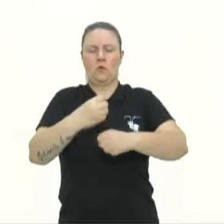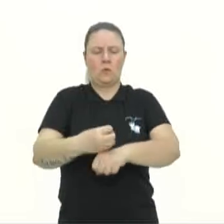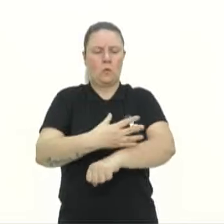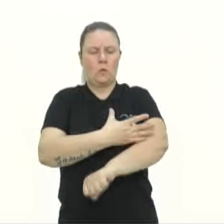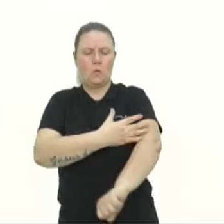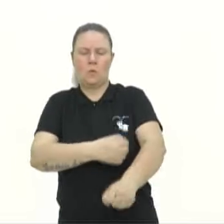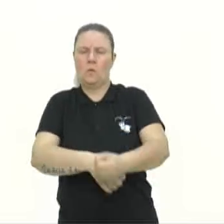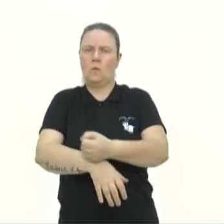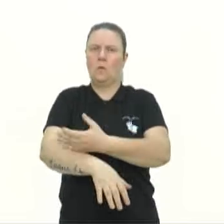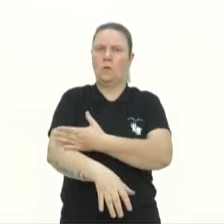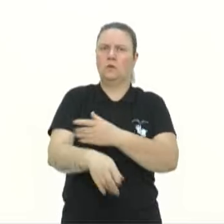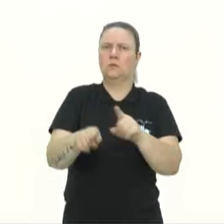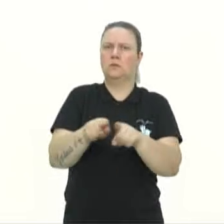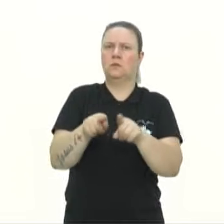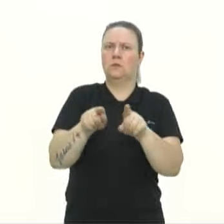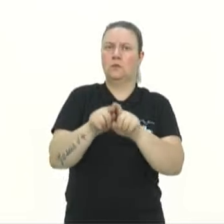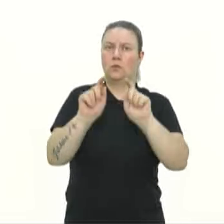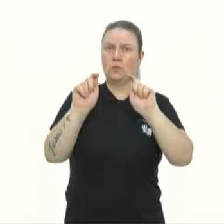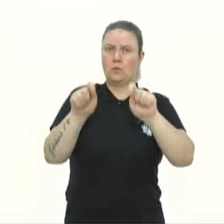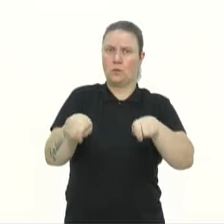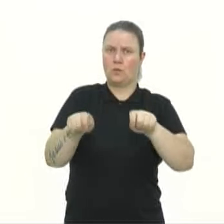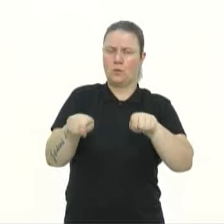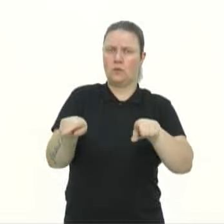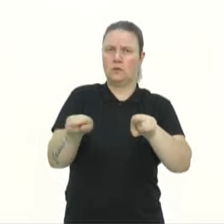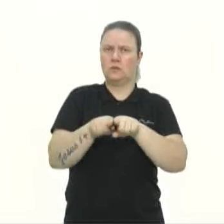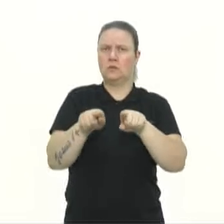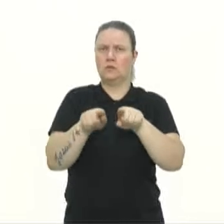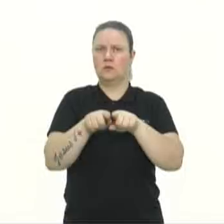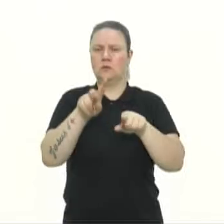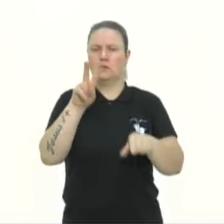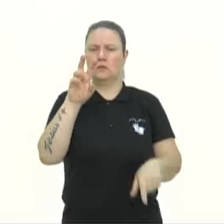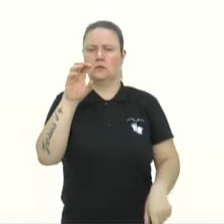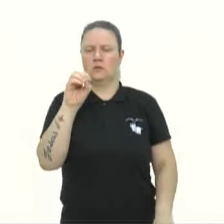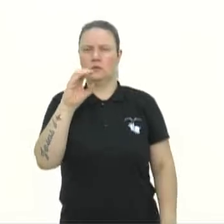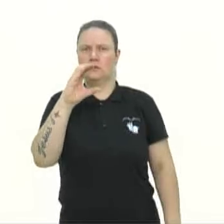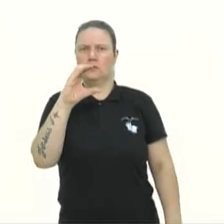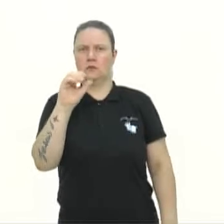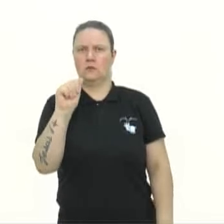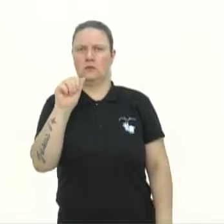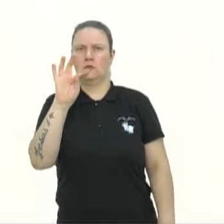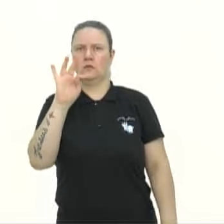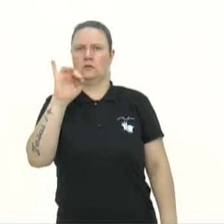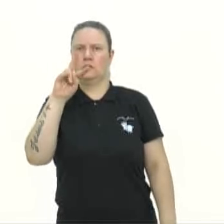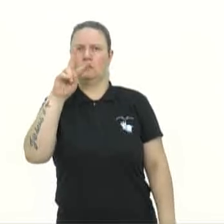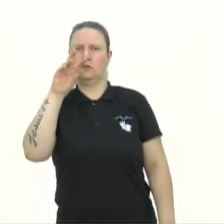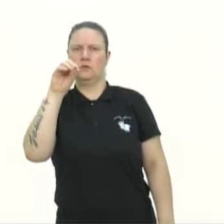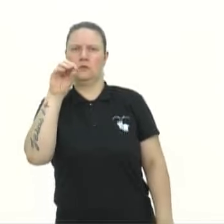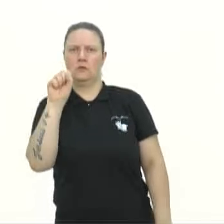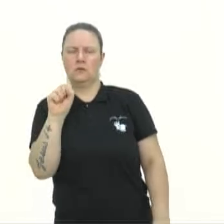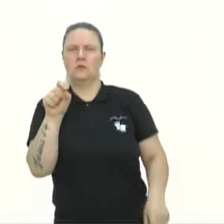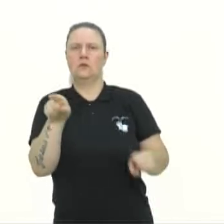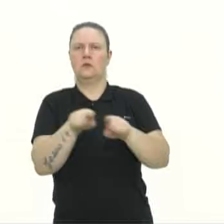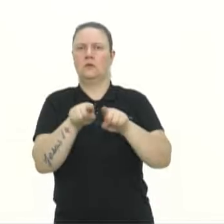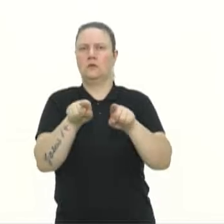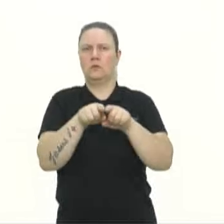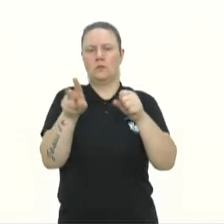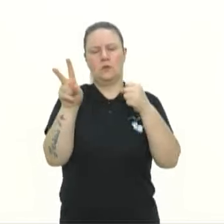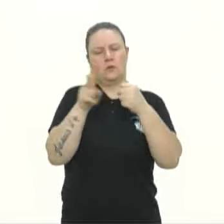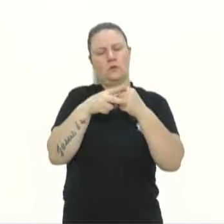dos falantes e podem assumir papel do vocativo, além de unidades verbais, como o